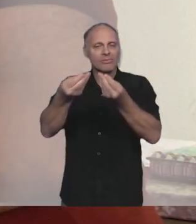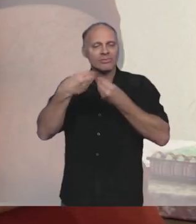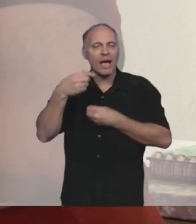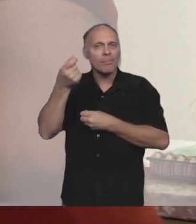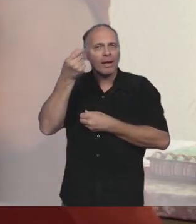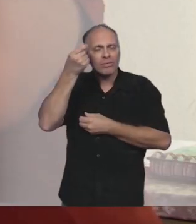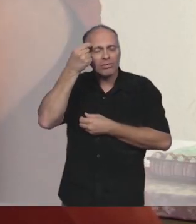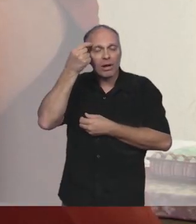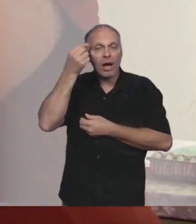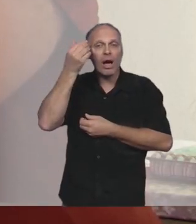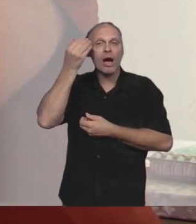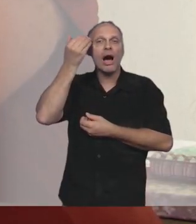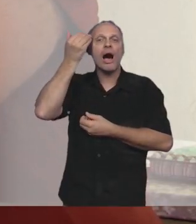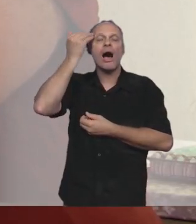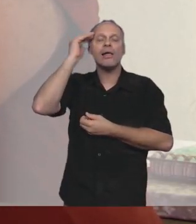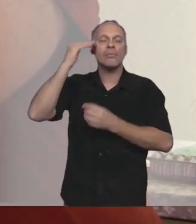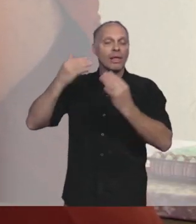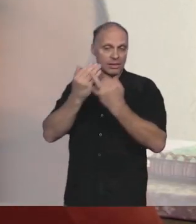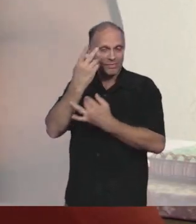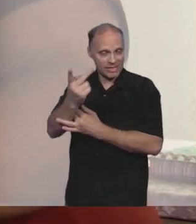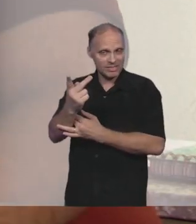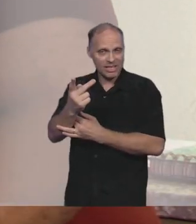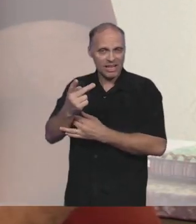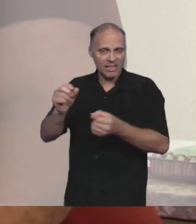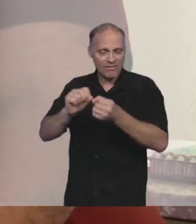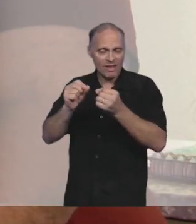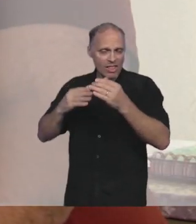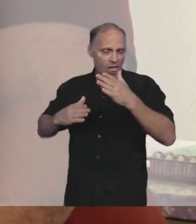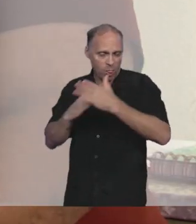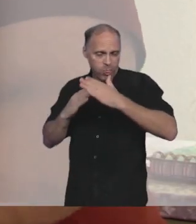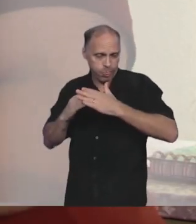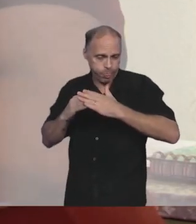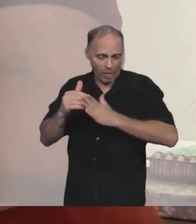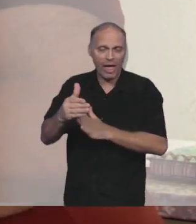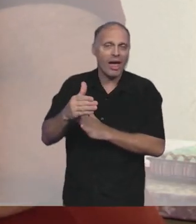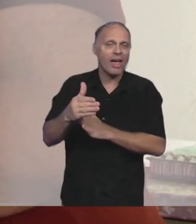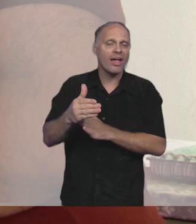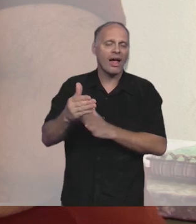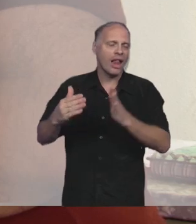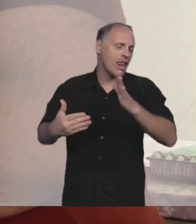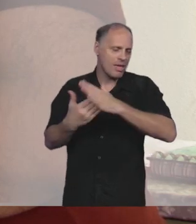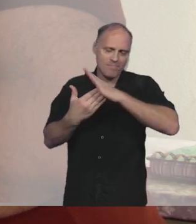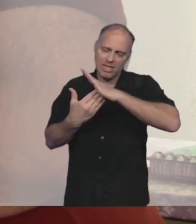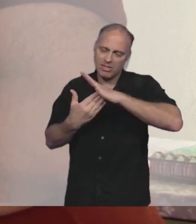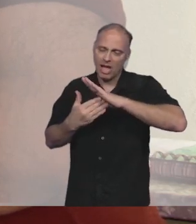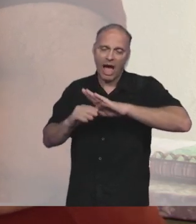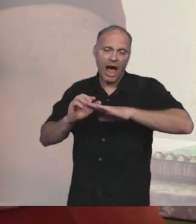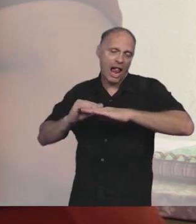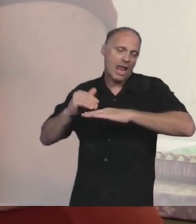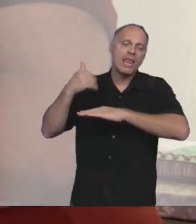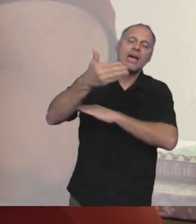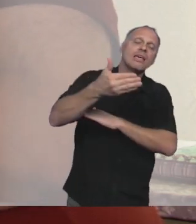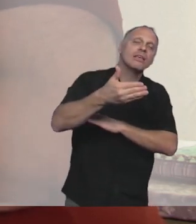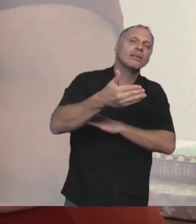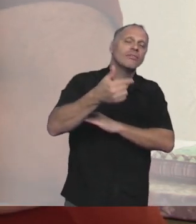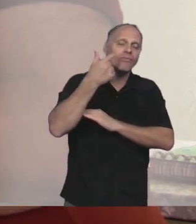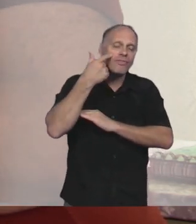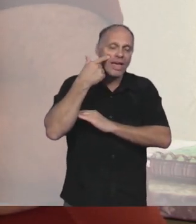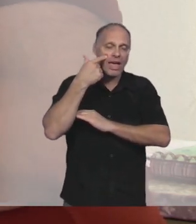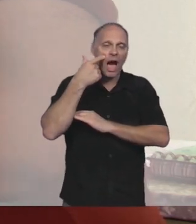né? De verossimilhança, assim, de uma coisa, né? Real. Exatamente,